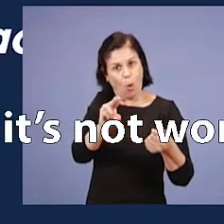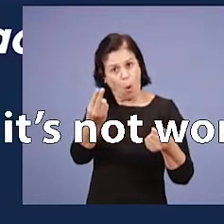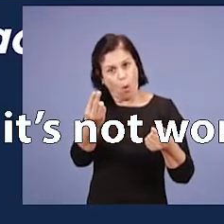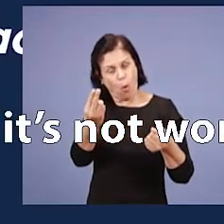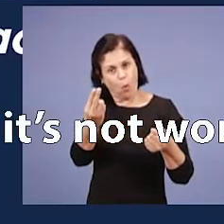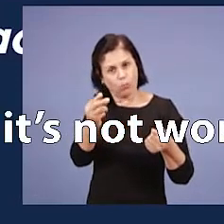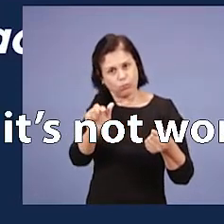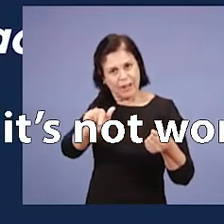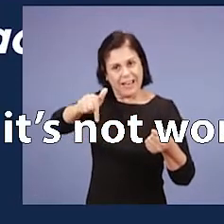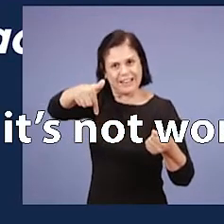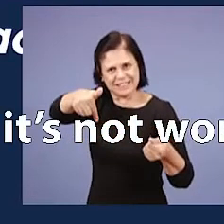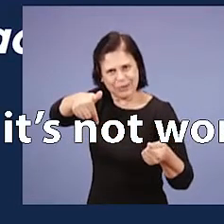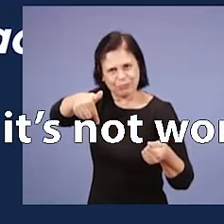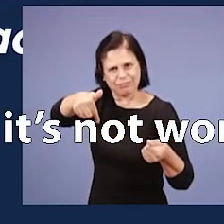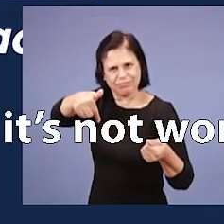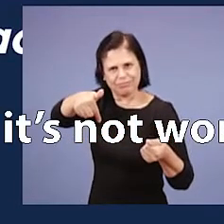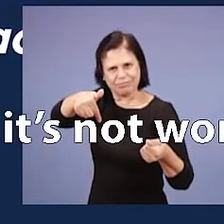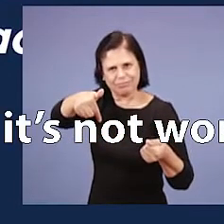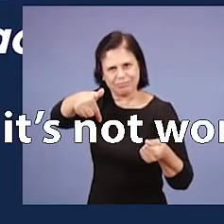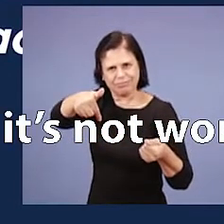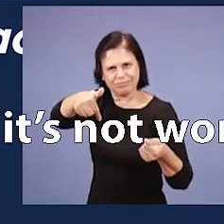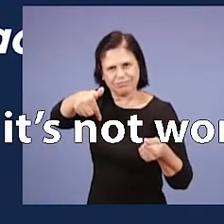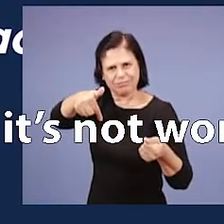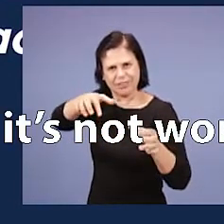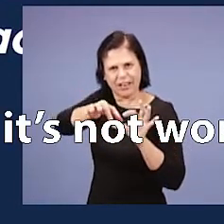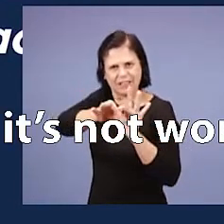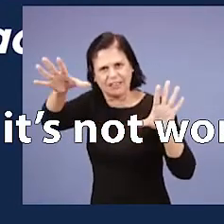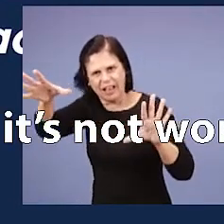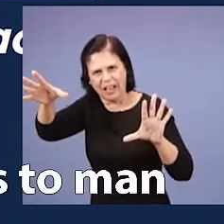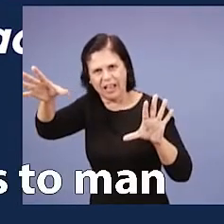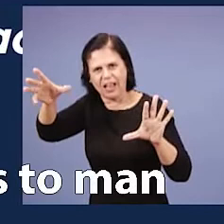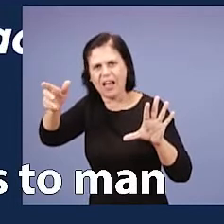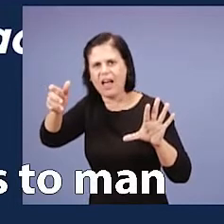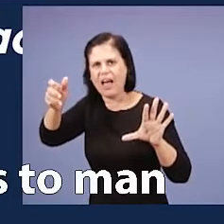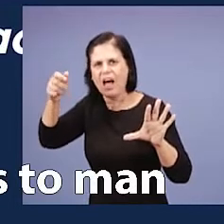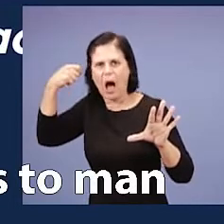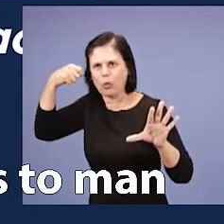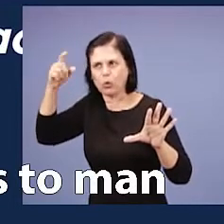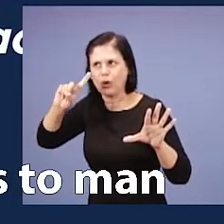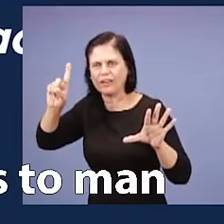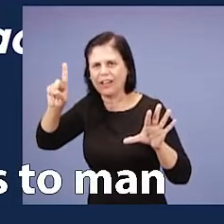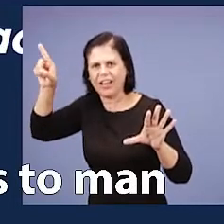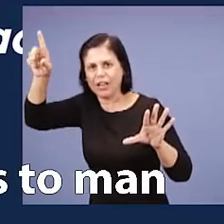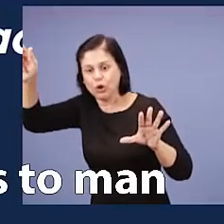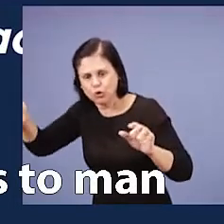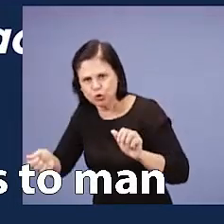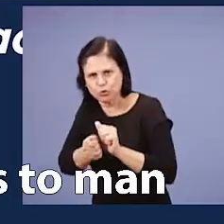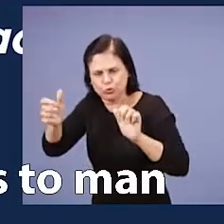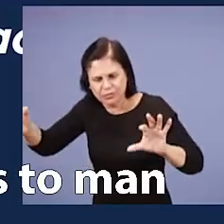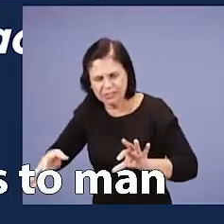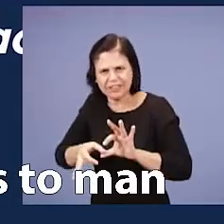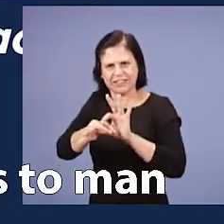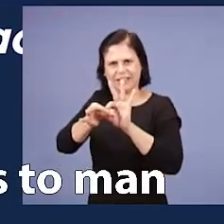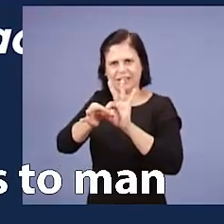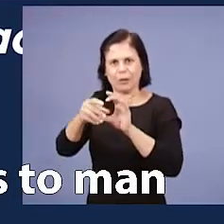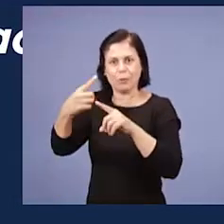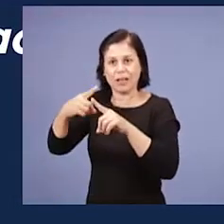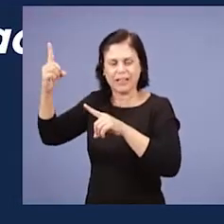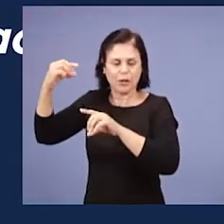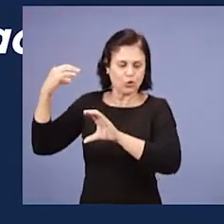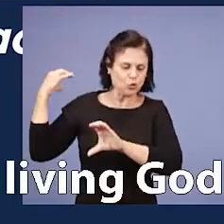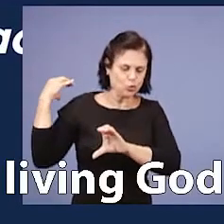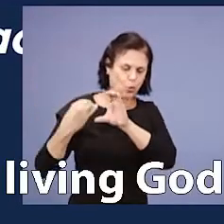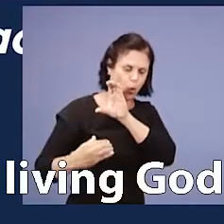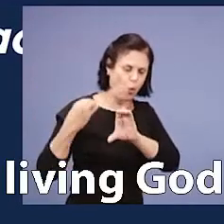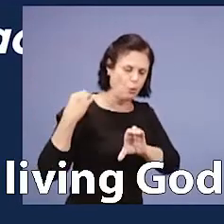desligado de seu autor não não para lhe mas aquilo que eu deus vivo comunica ao homem